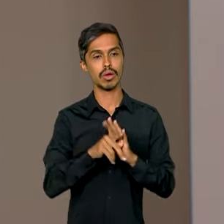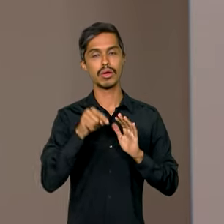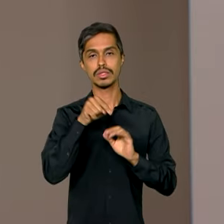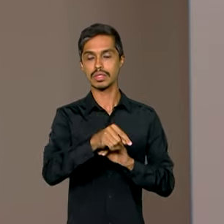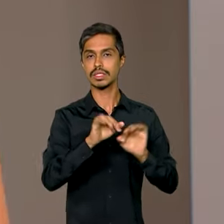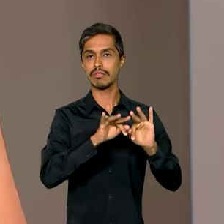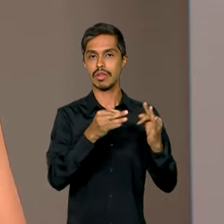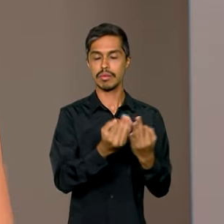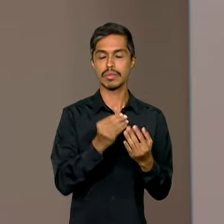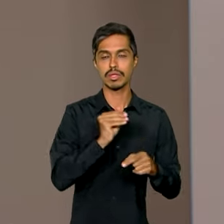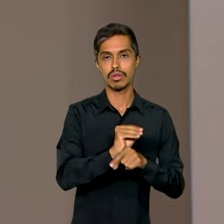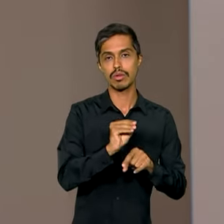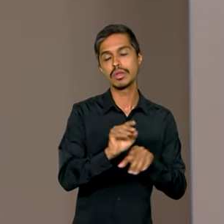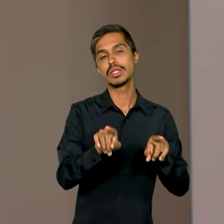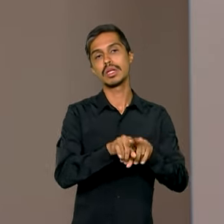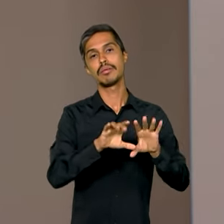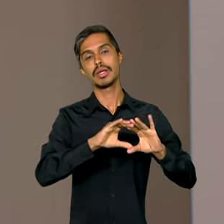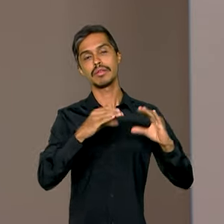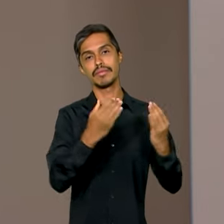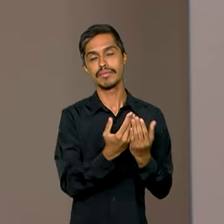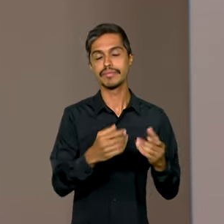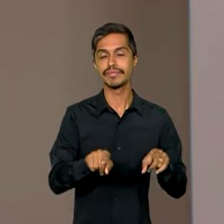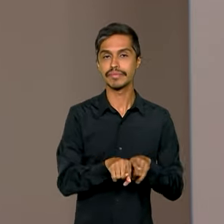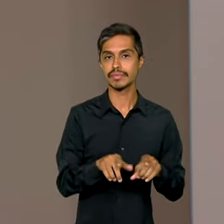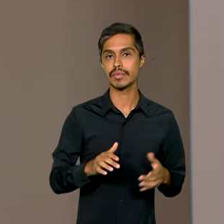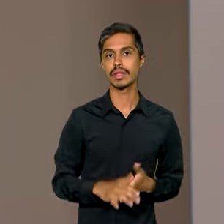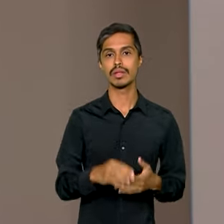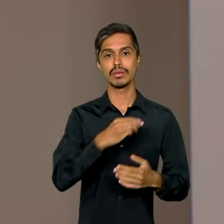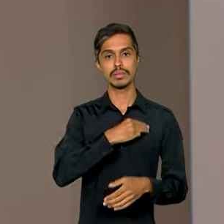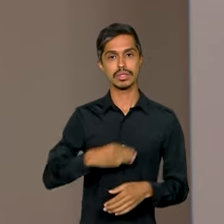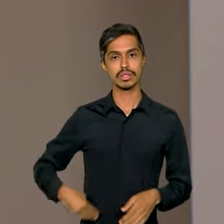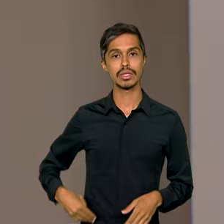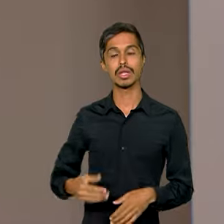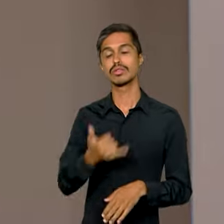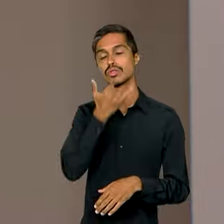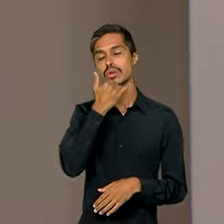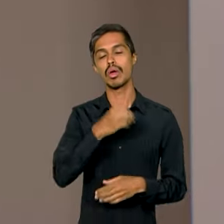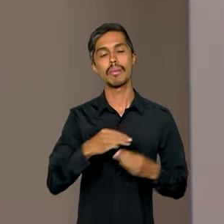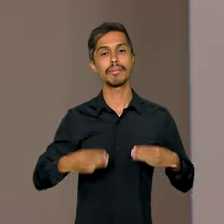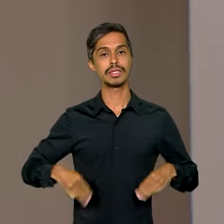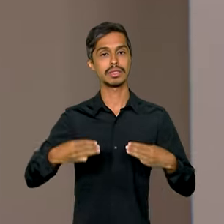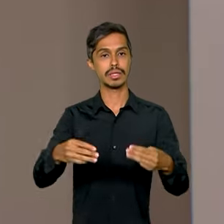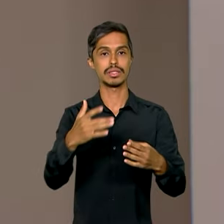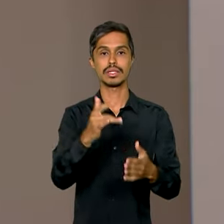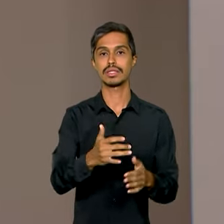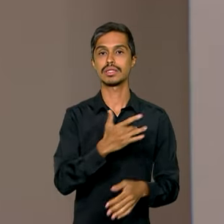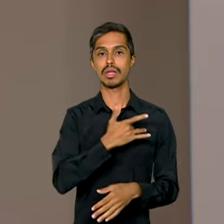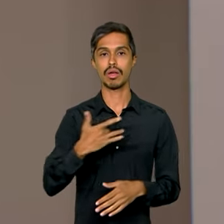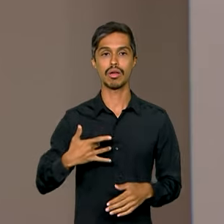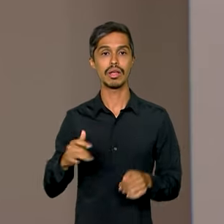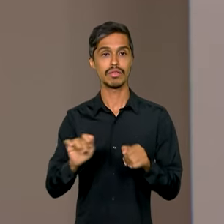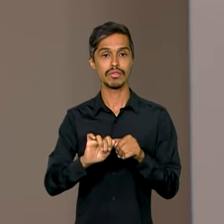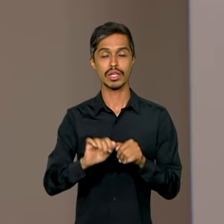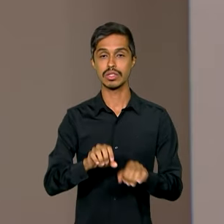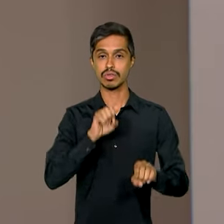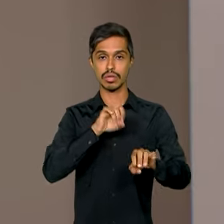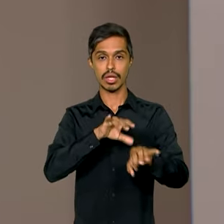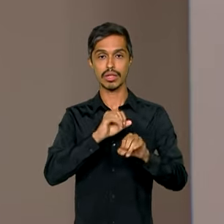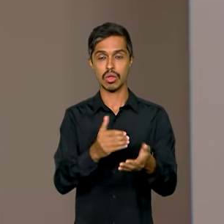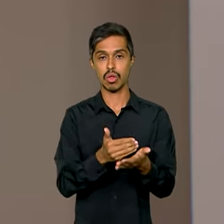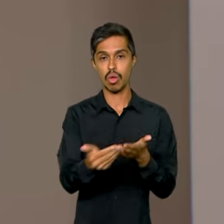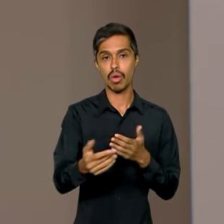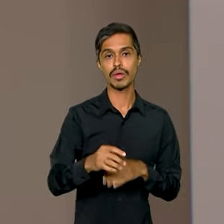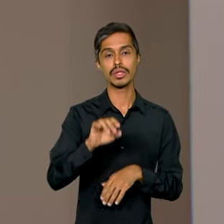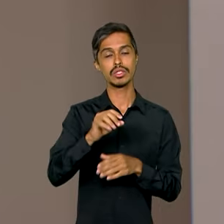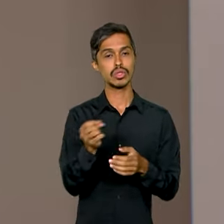comunidade nessa quarta-feira o ministro da saúde perdão Ministério da Saúde realizou a aula inaugural do curso